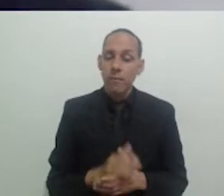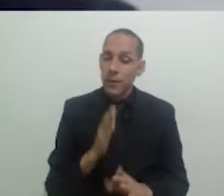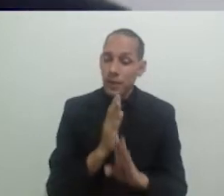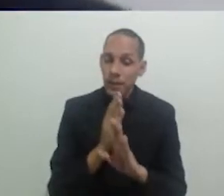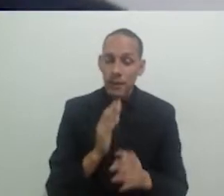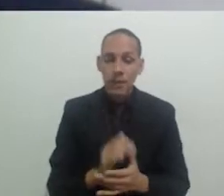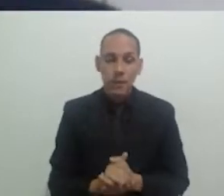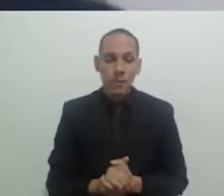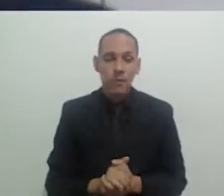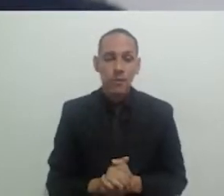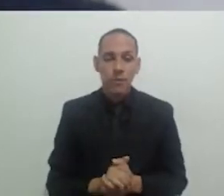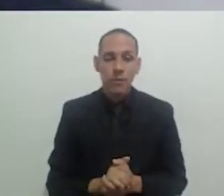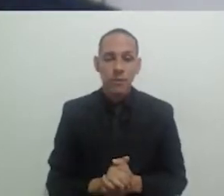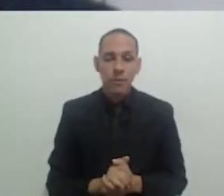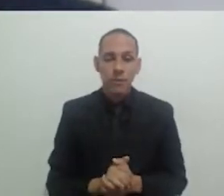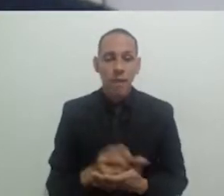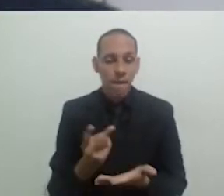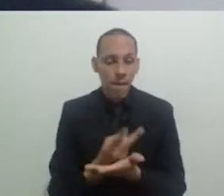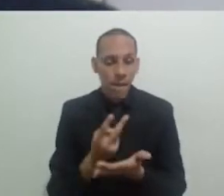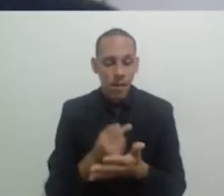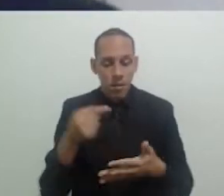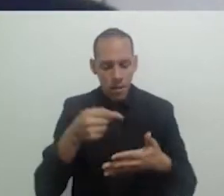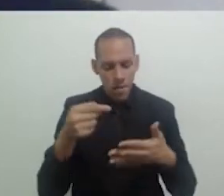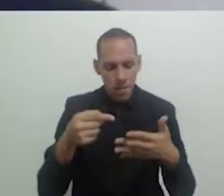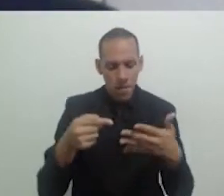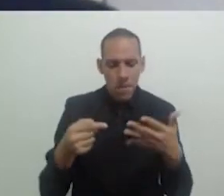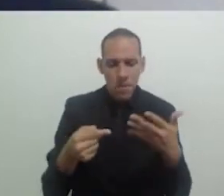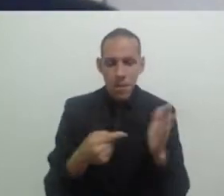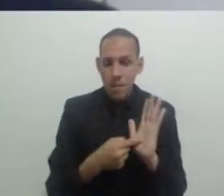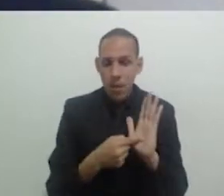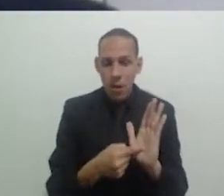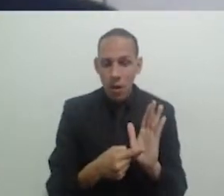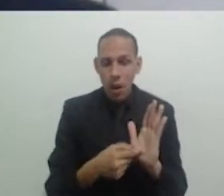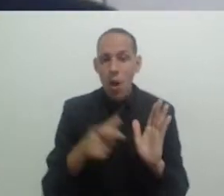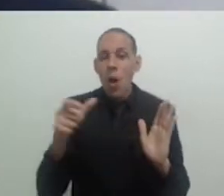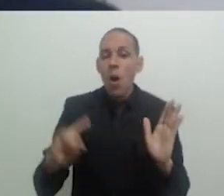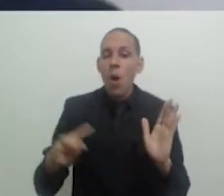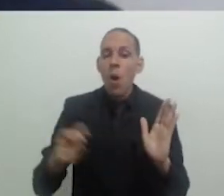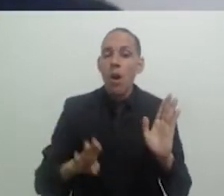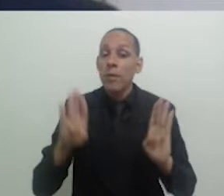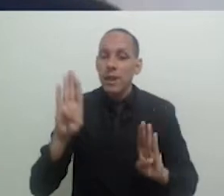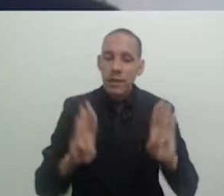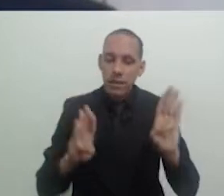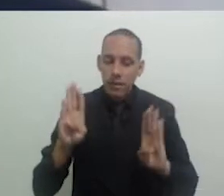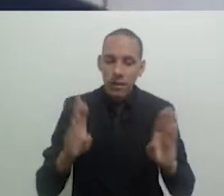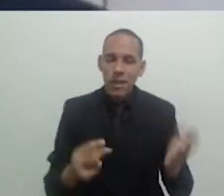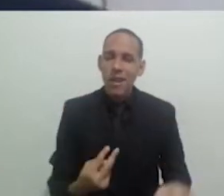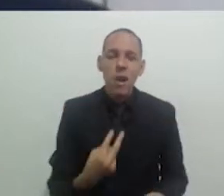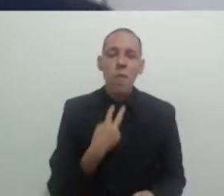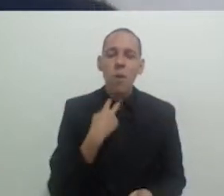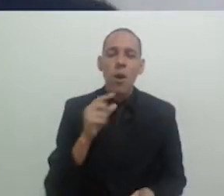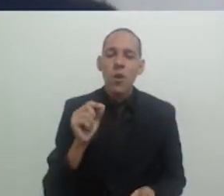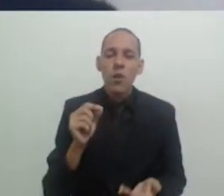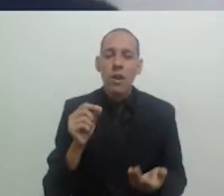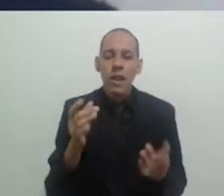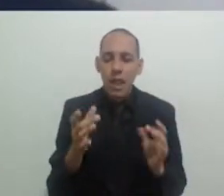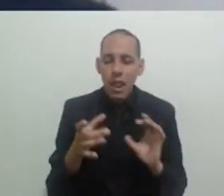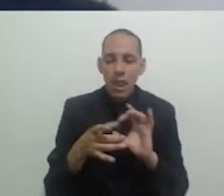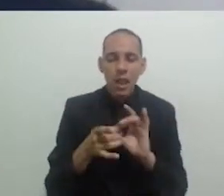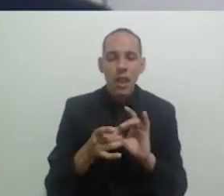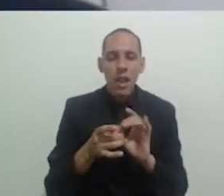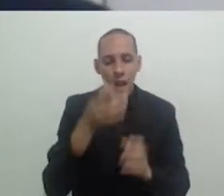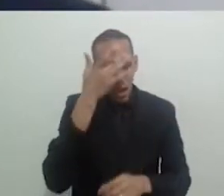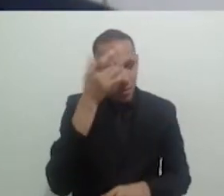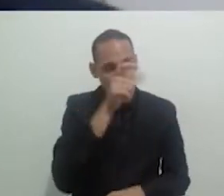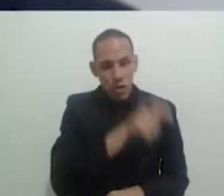as irregularidades apontadas na fase interna da licitação não poderiam jamais ser atribuídas às licitantes, visto que as mesmas